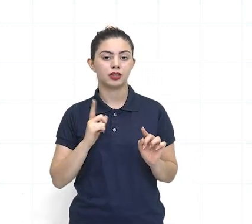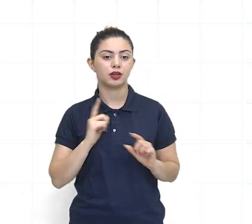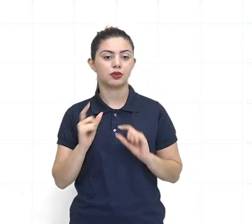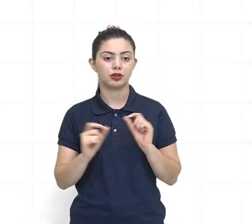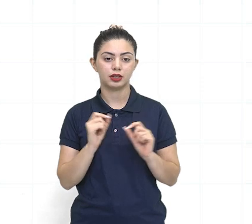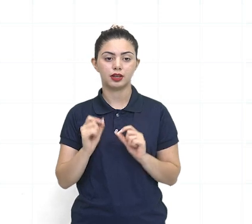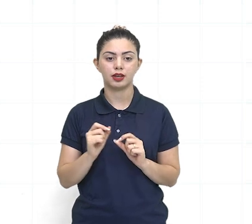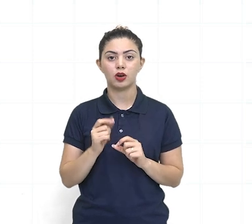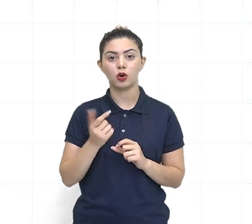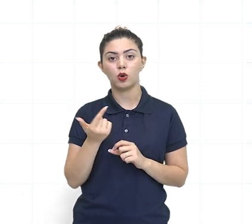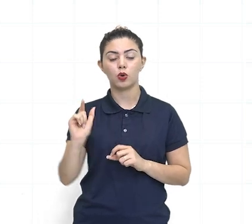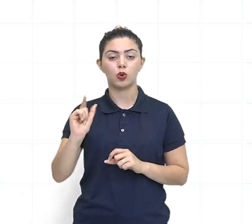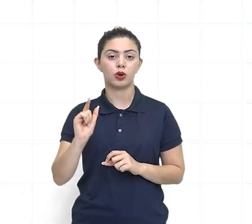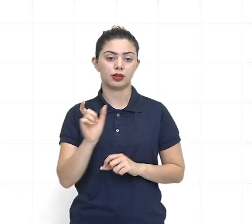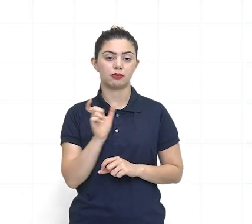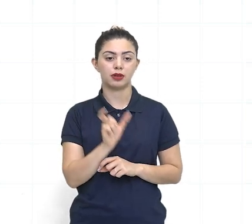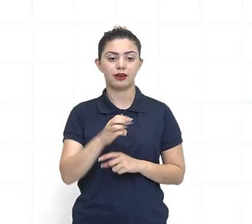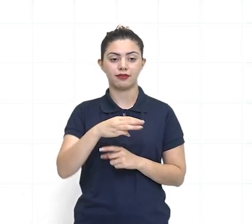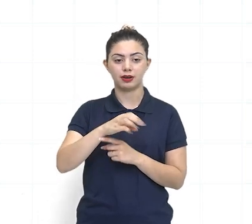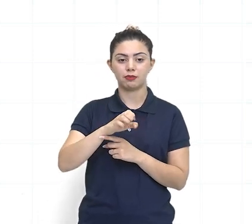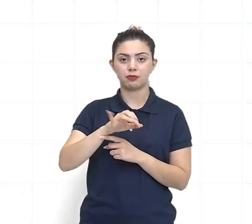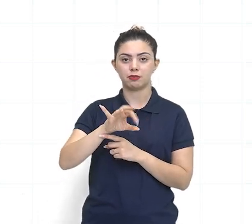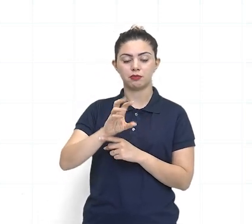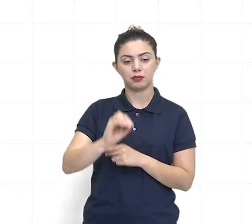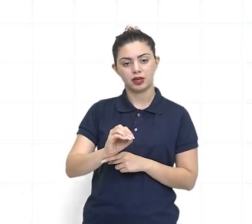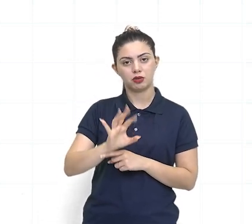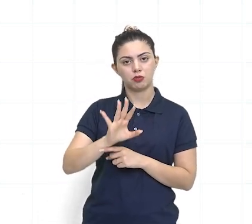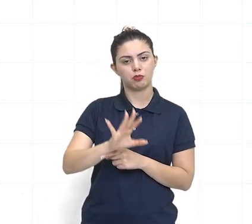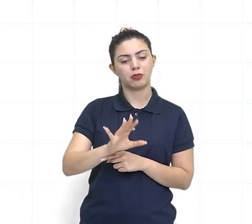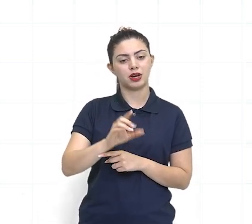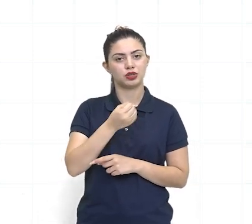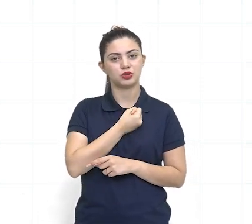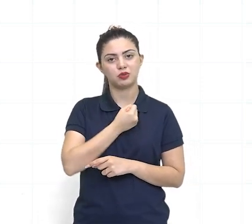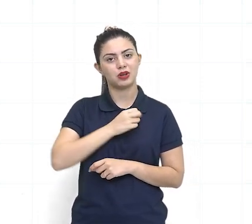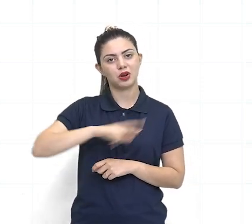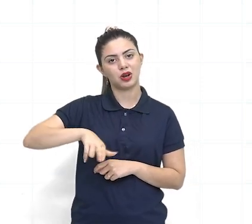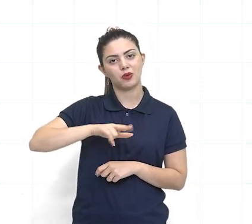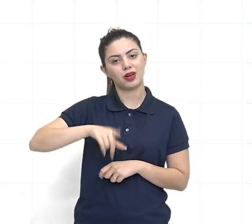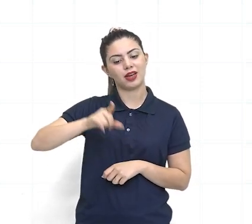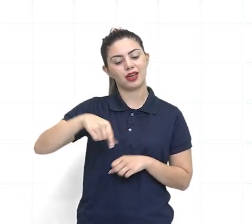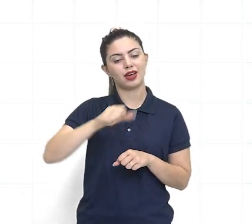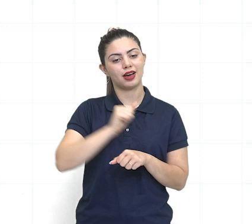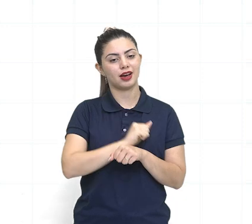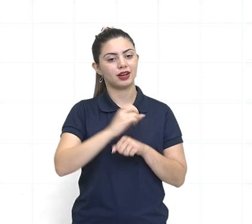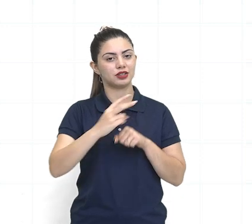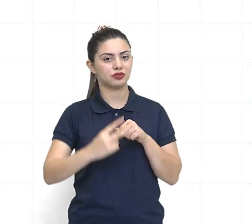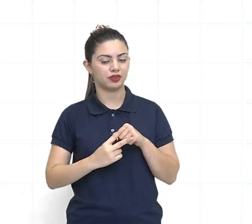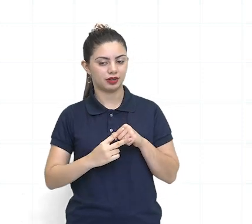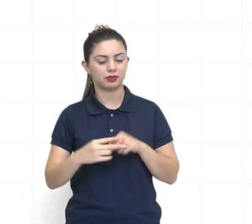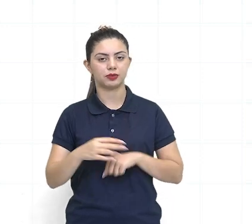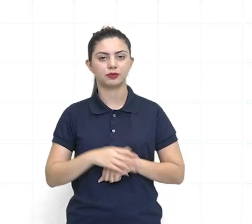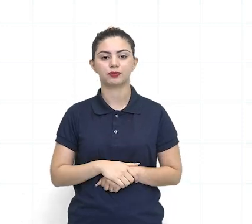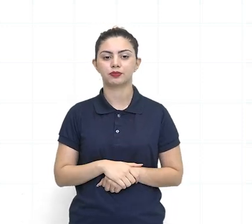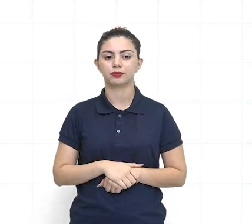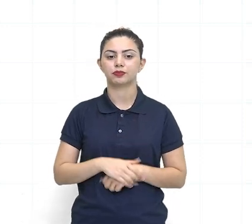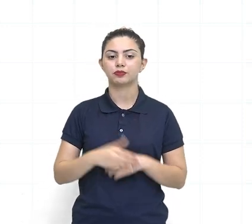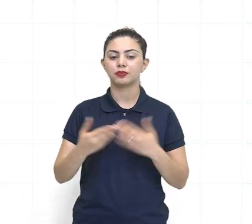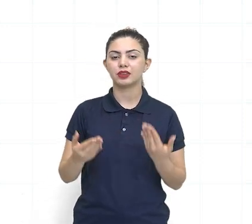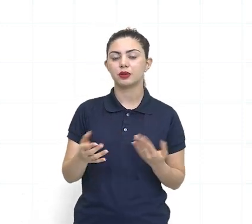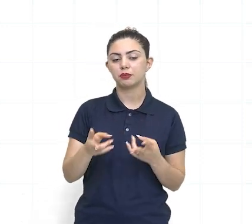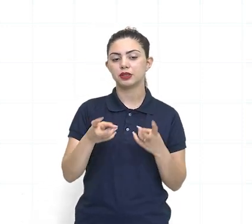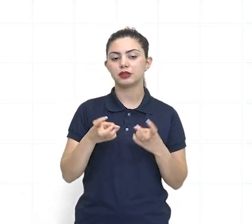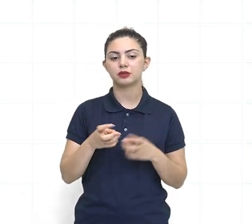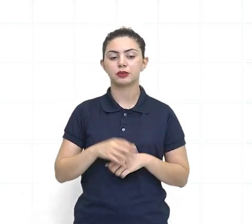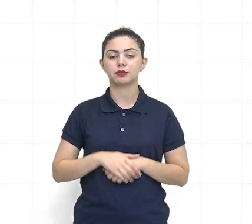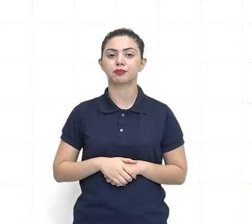certo? A palavra meio, que não é numeral, é advérbio. Então, veja aqui. Estou